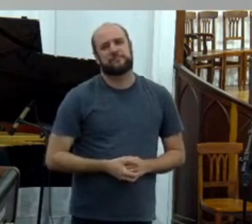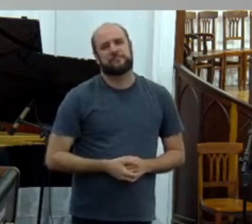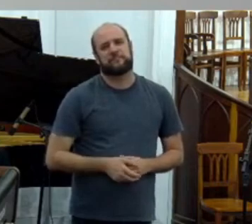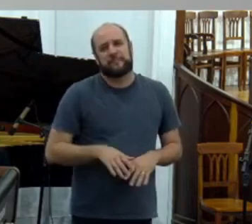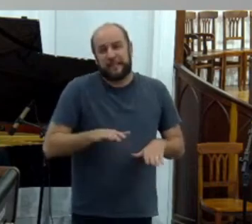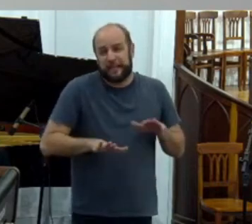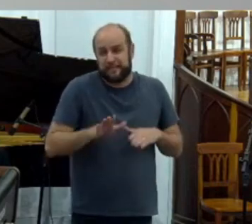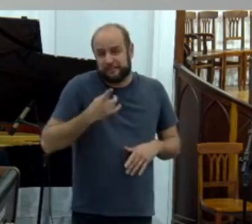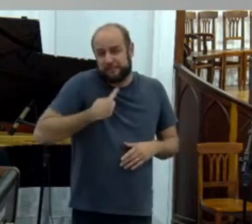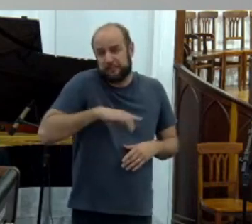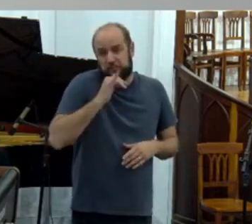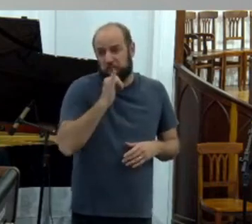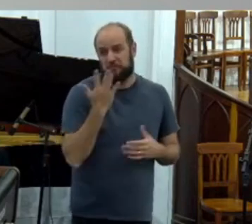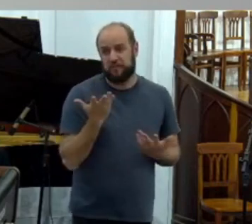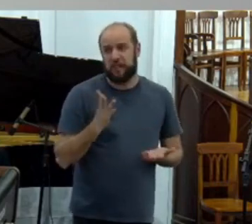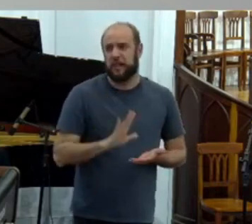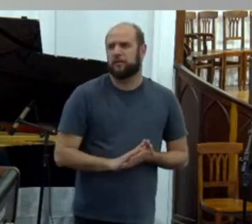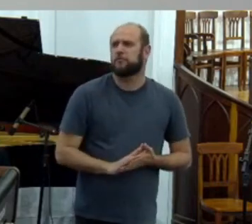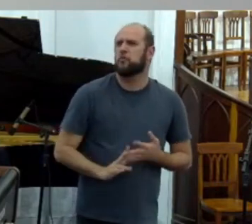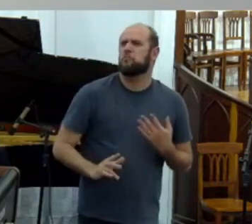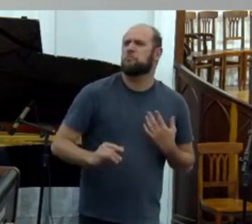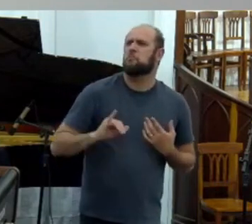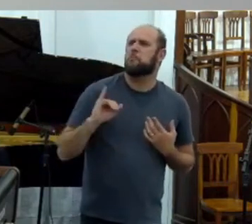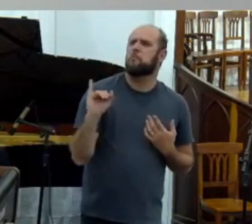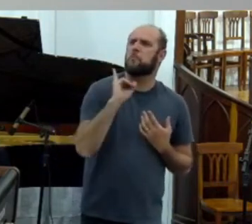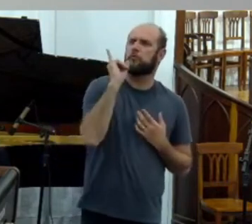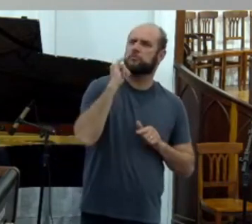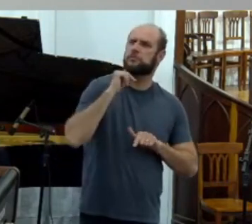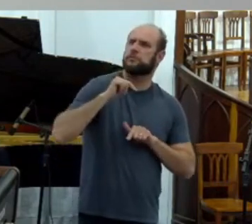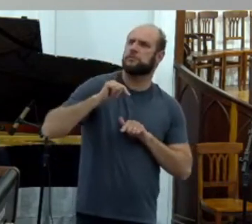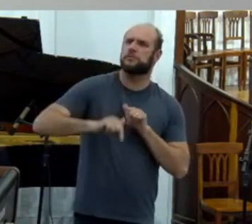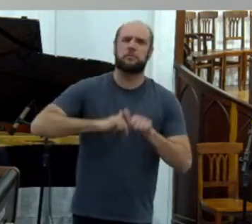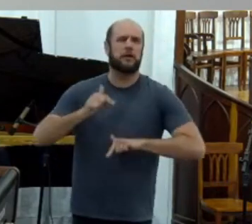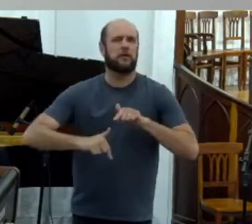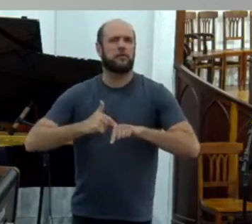Às vezes falamos assim, tudo o que importa é o meu trabalho.